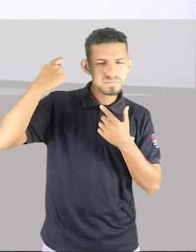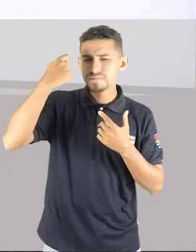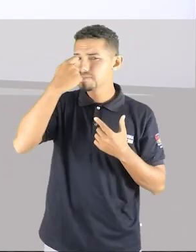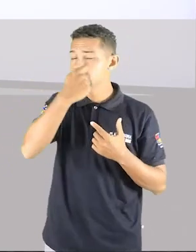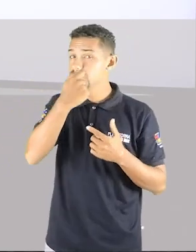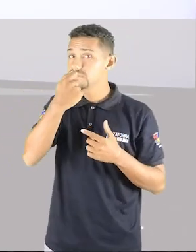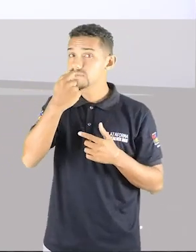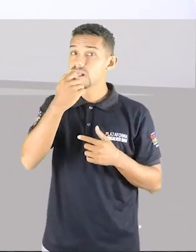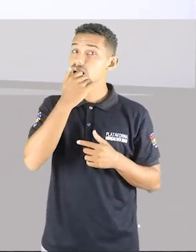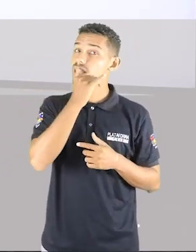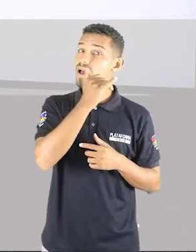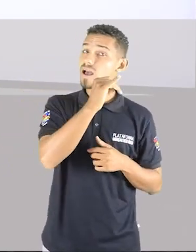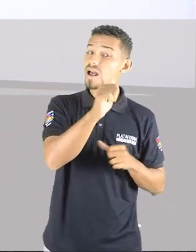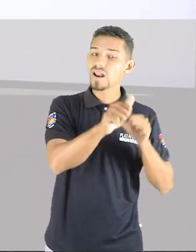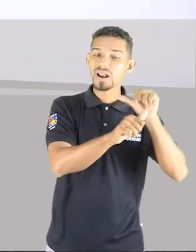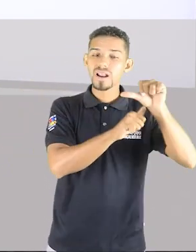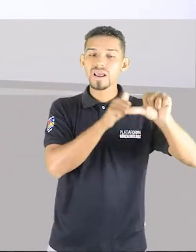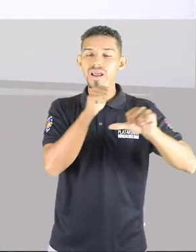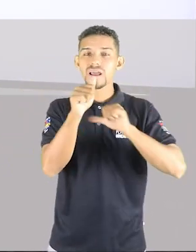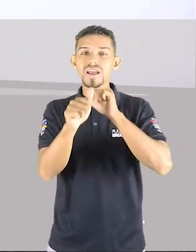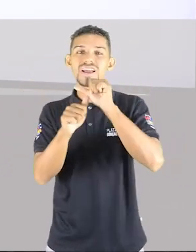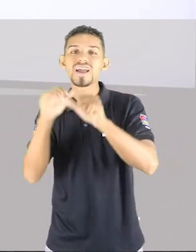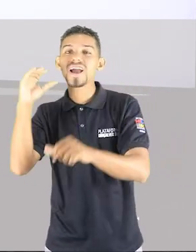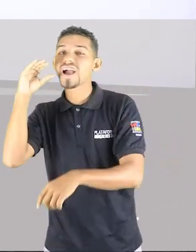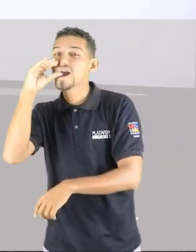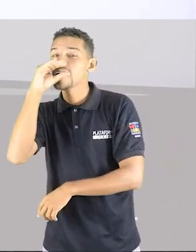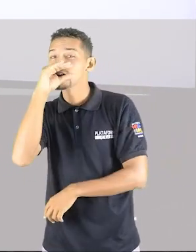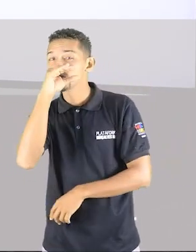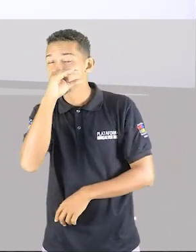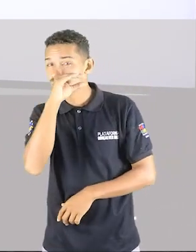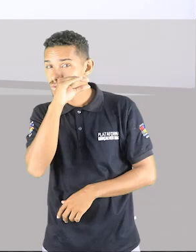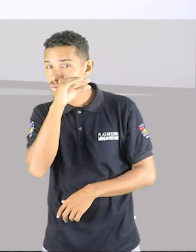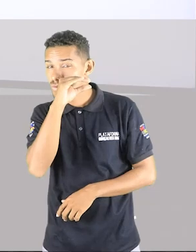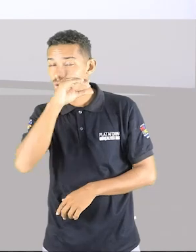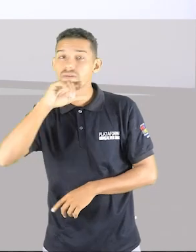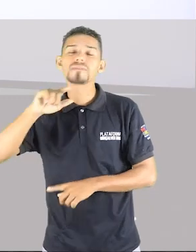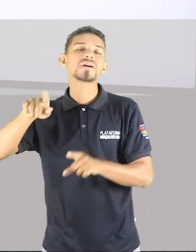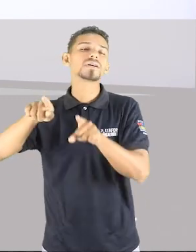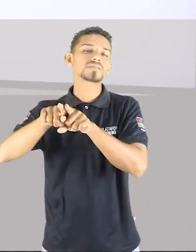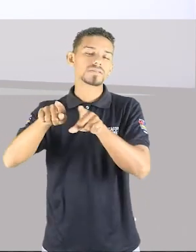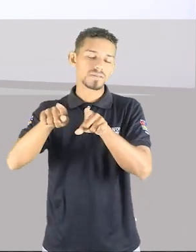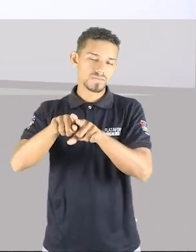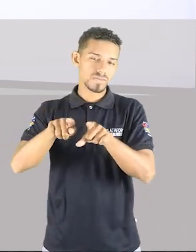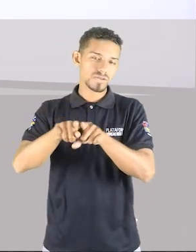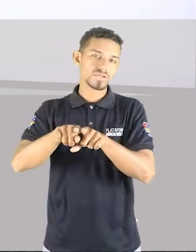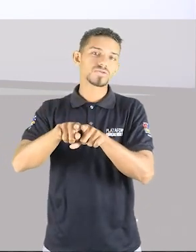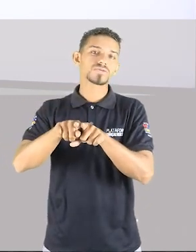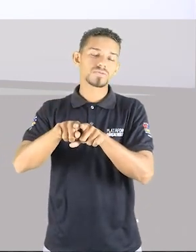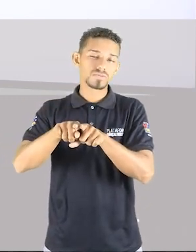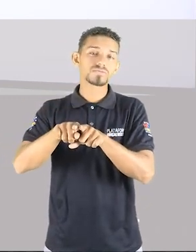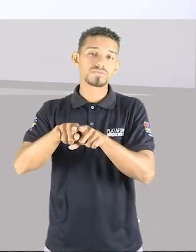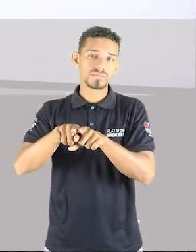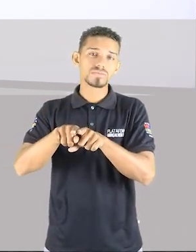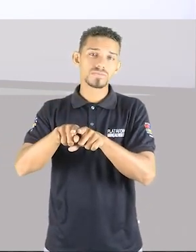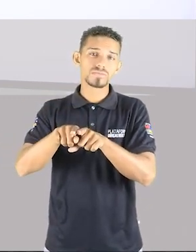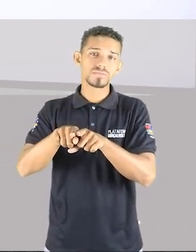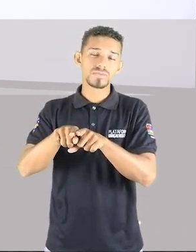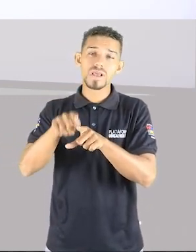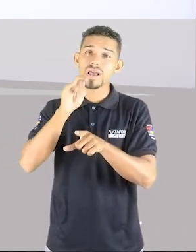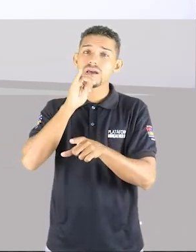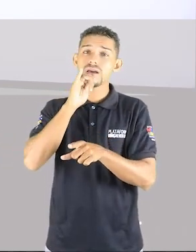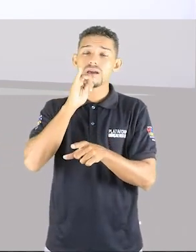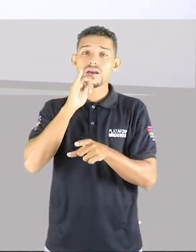transforma energia elétrica em calor mas também em